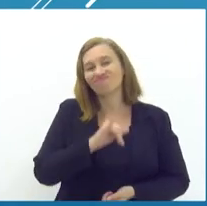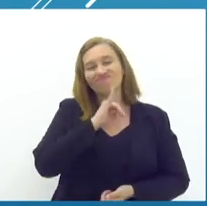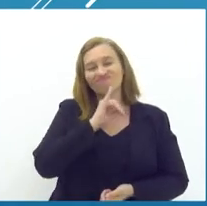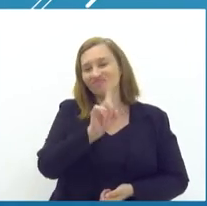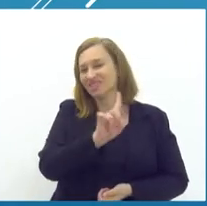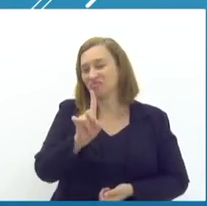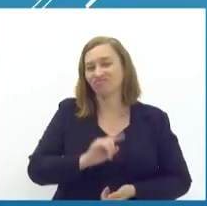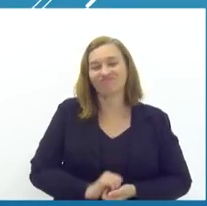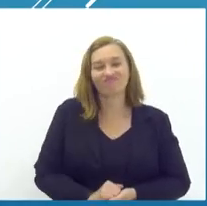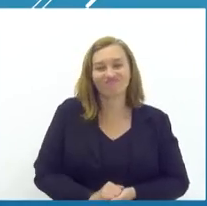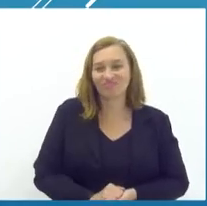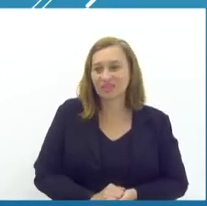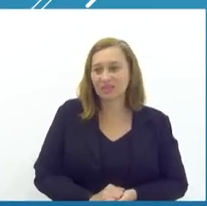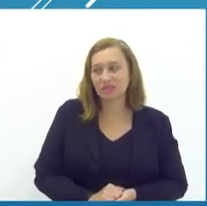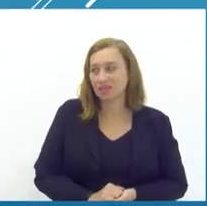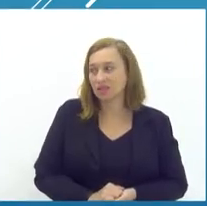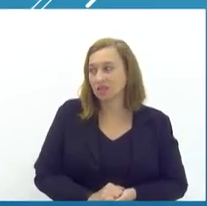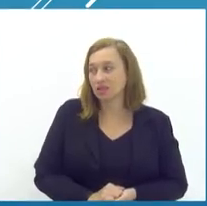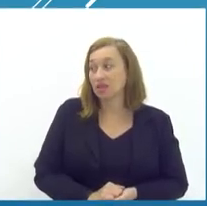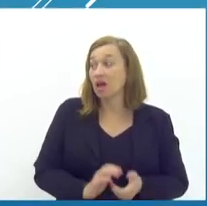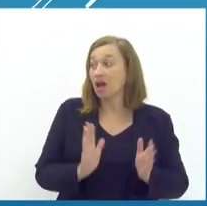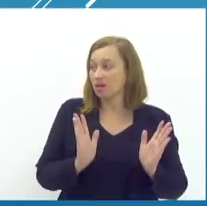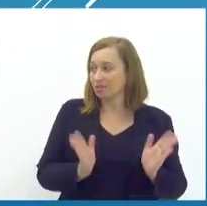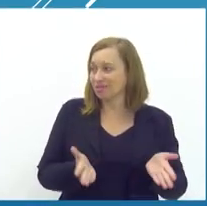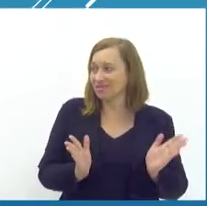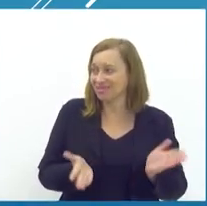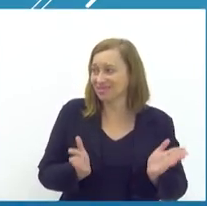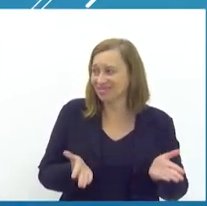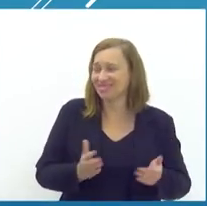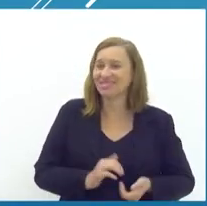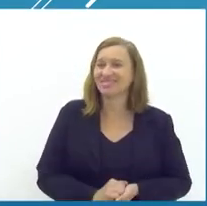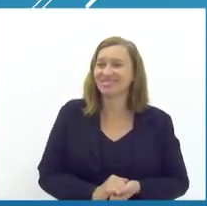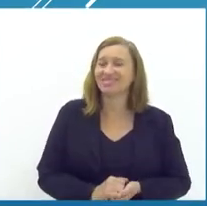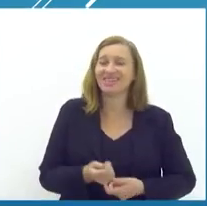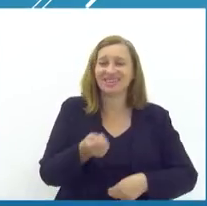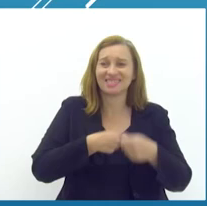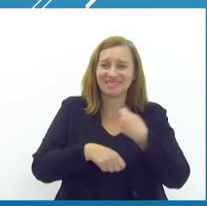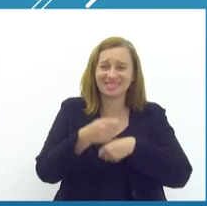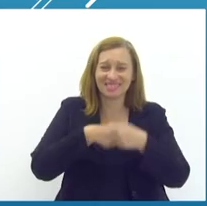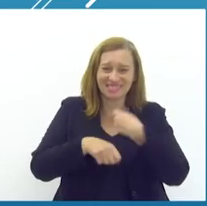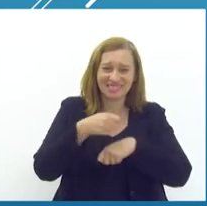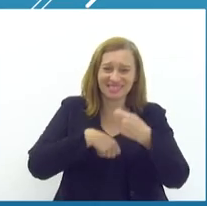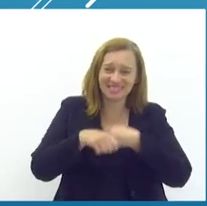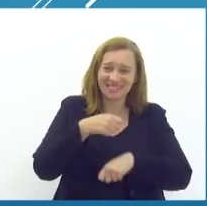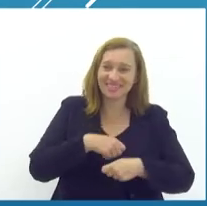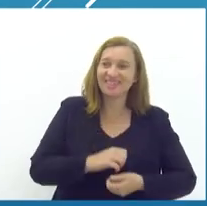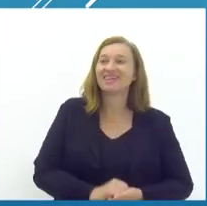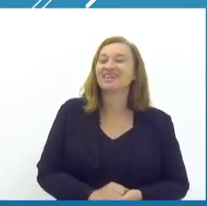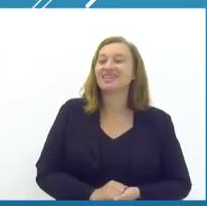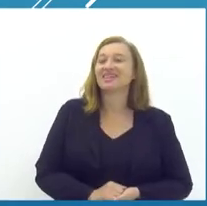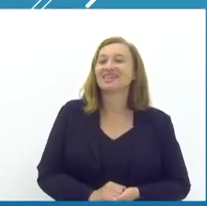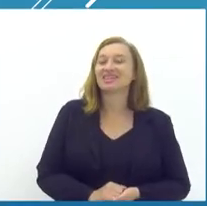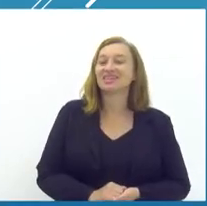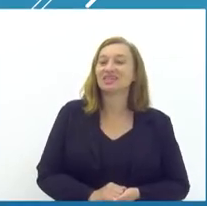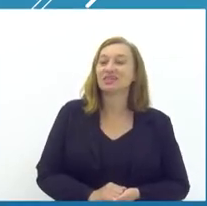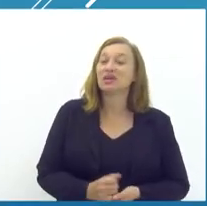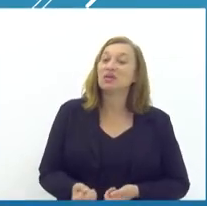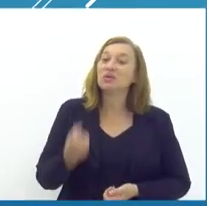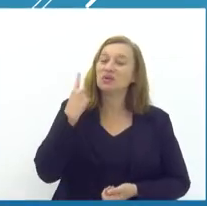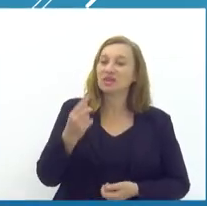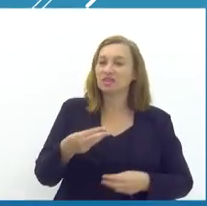não a bola da vez passou a ser a reforma administrativa um